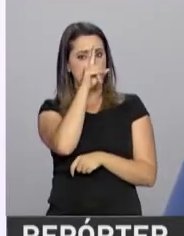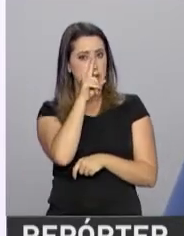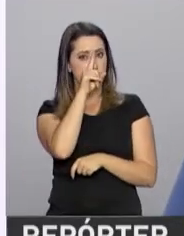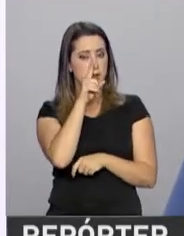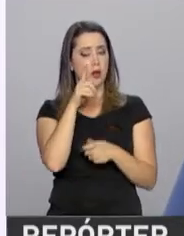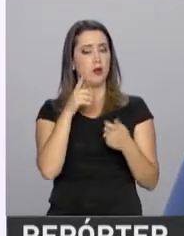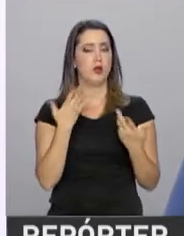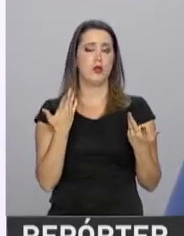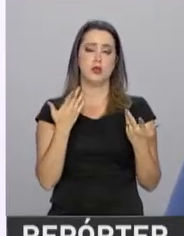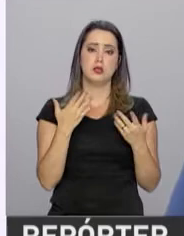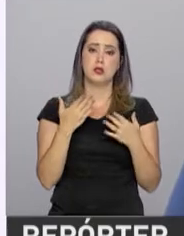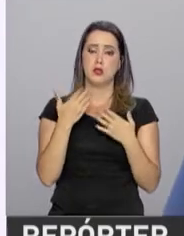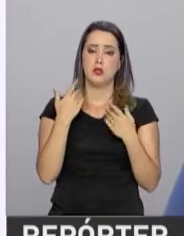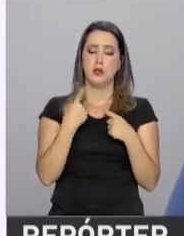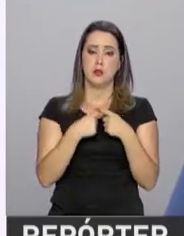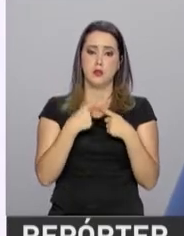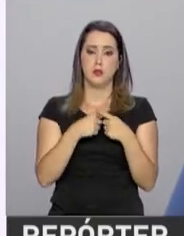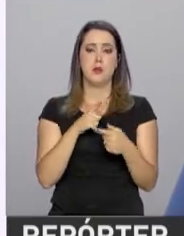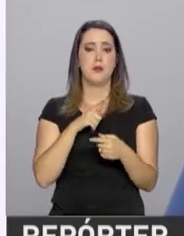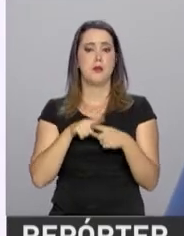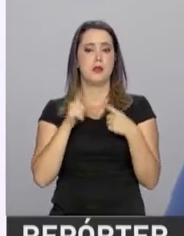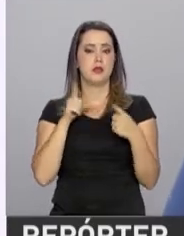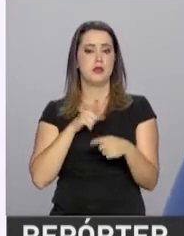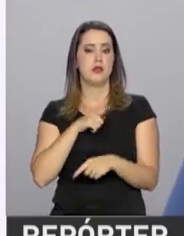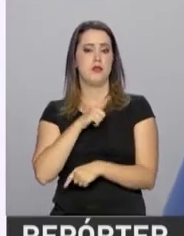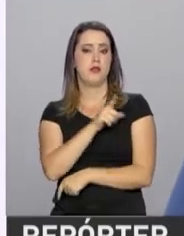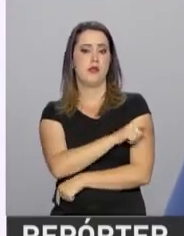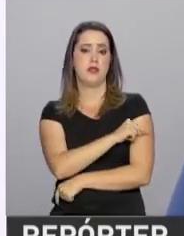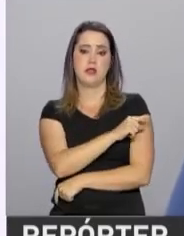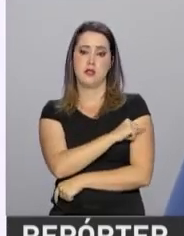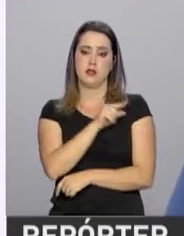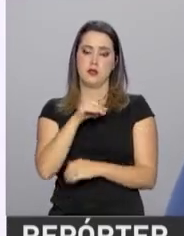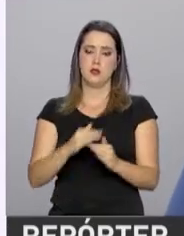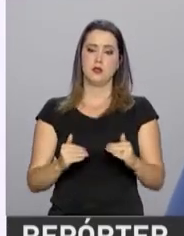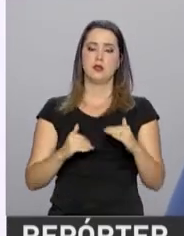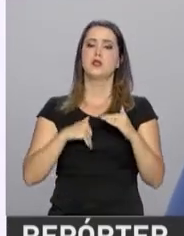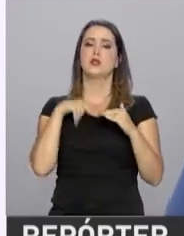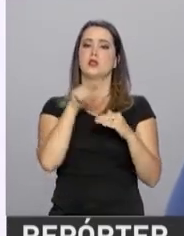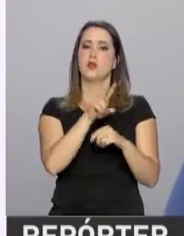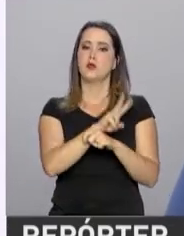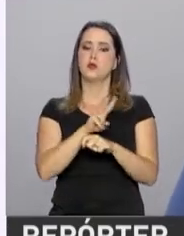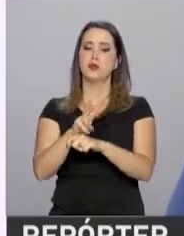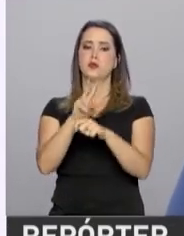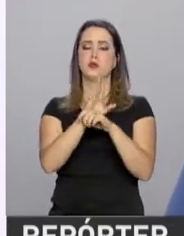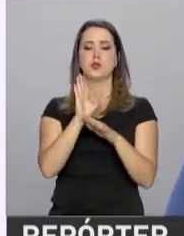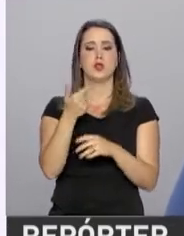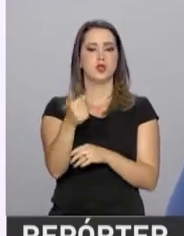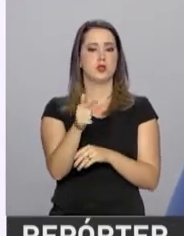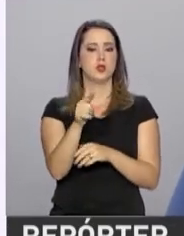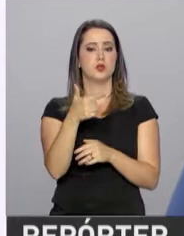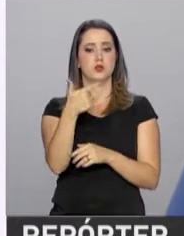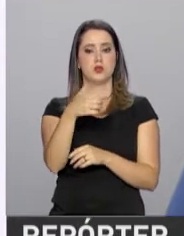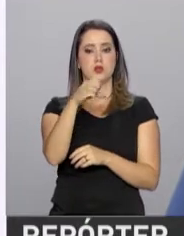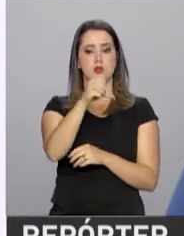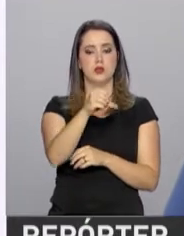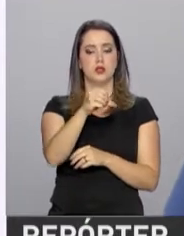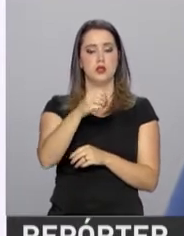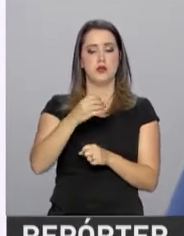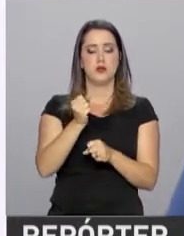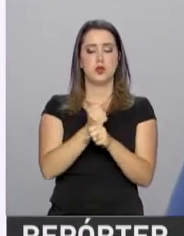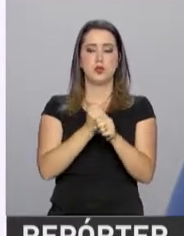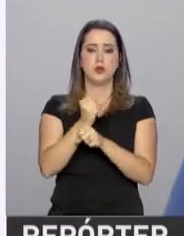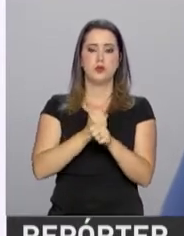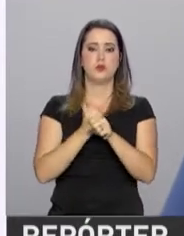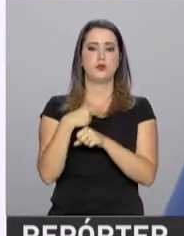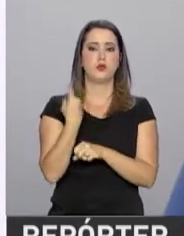felizmente e graças à ação de vacinação do nosso país já com ele várias coberturas vacinais ela já não existe há 29 anos e